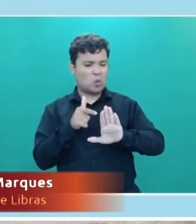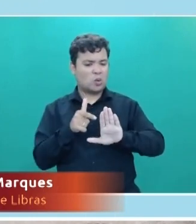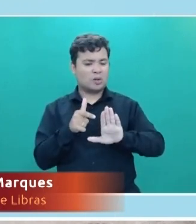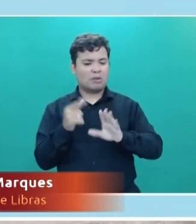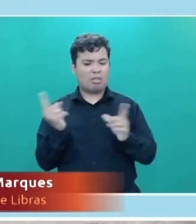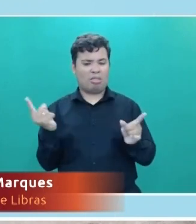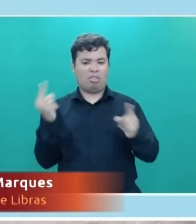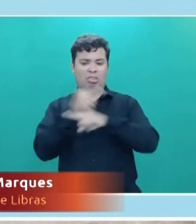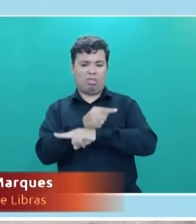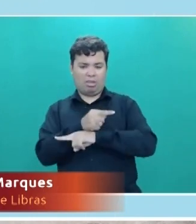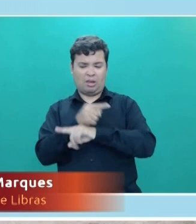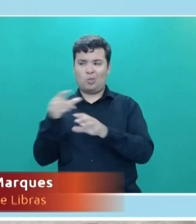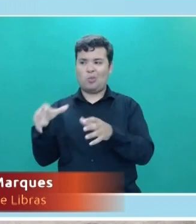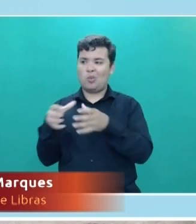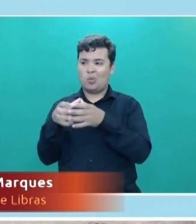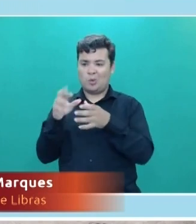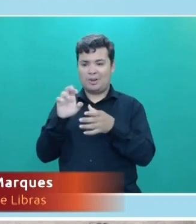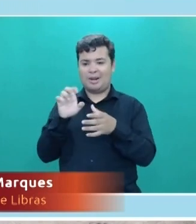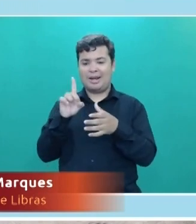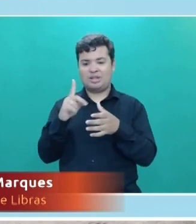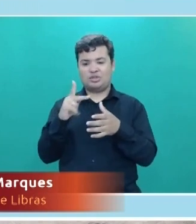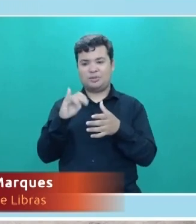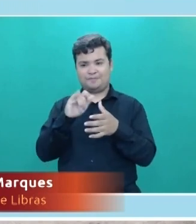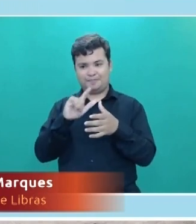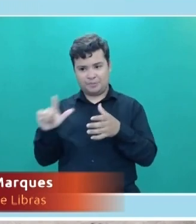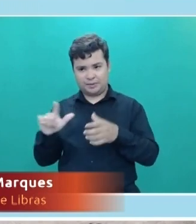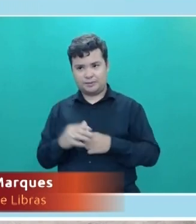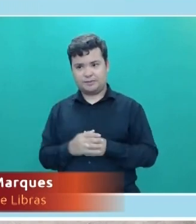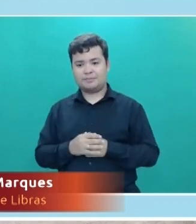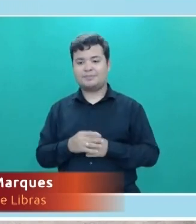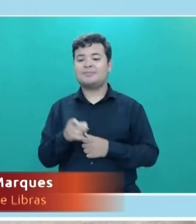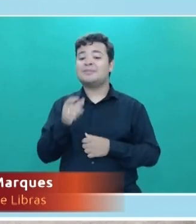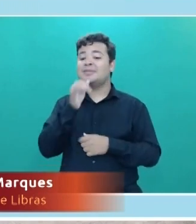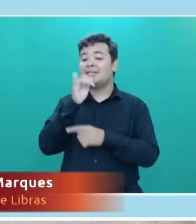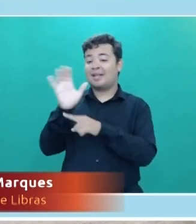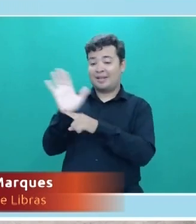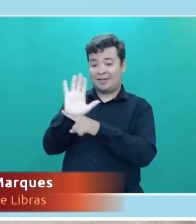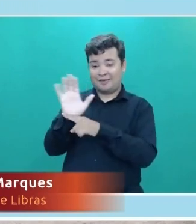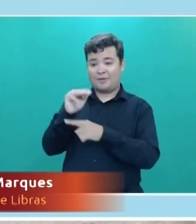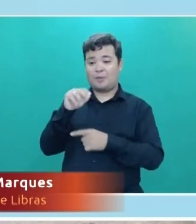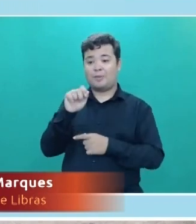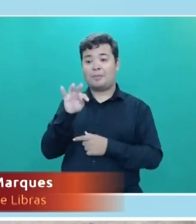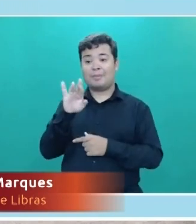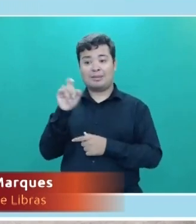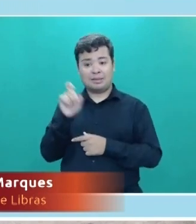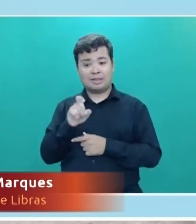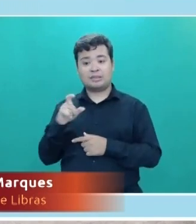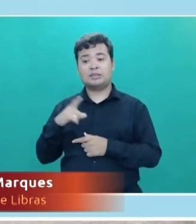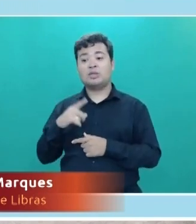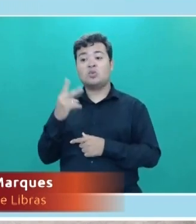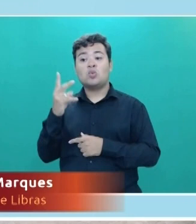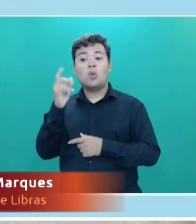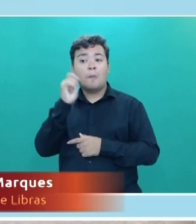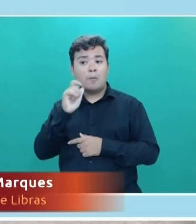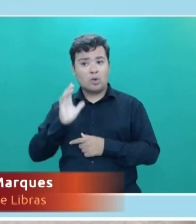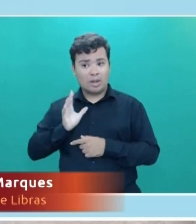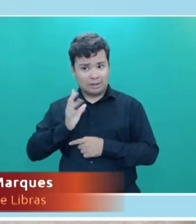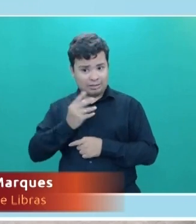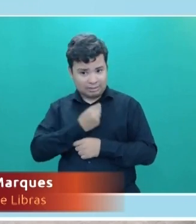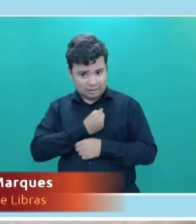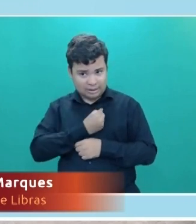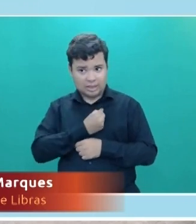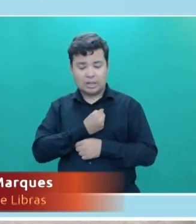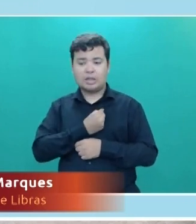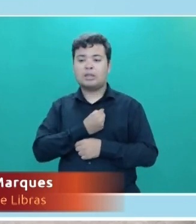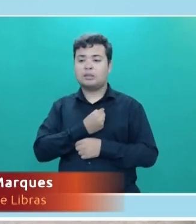contraditória, né, desse movimento dos Red Pill. Para quem não conhece o filme Matrix, né, ele é dirigido por duas mulheres trans, né, que após a produção, né, você acredita, do